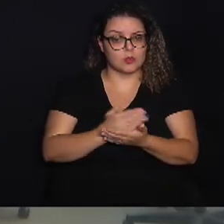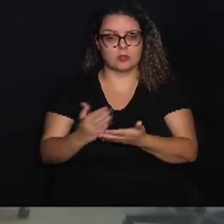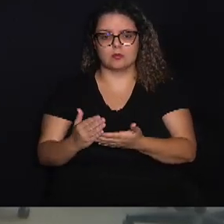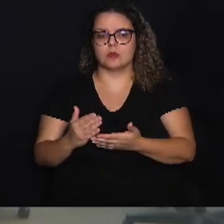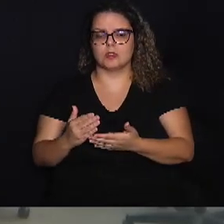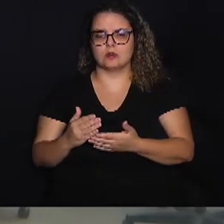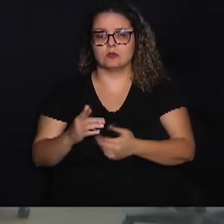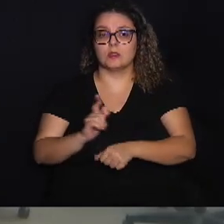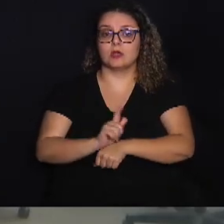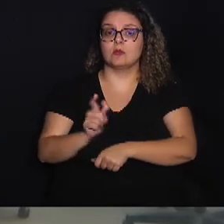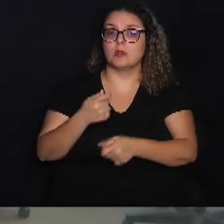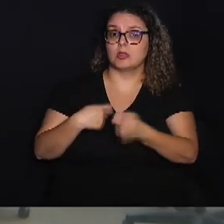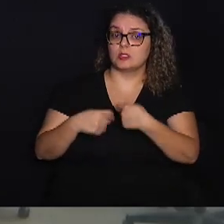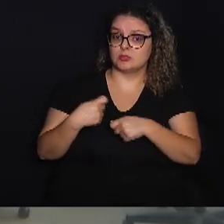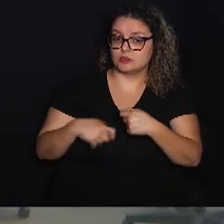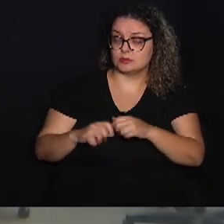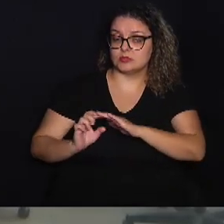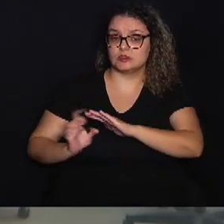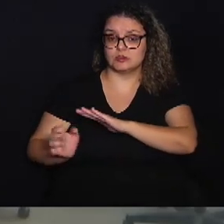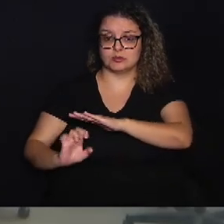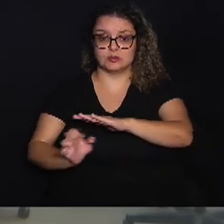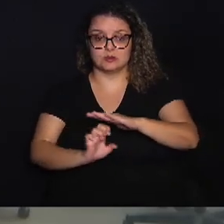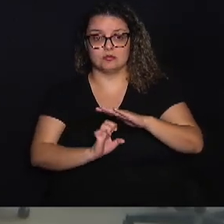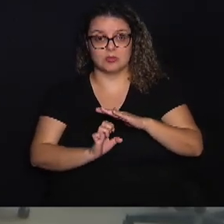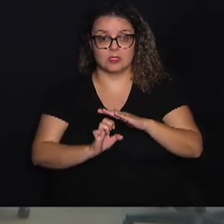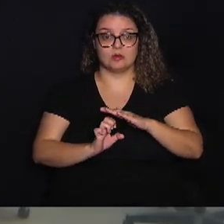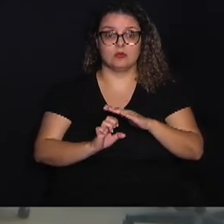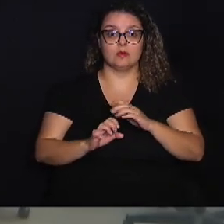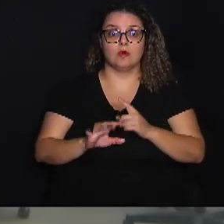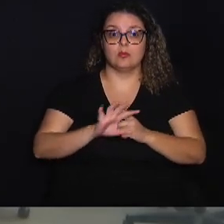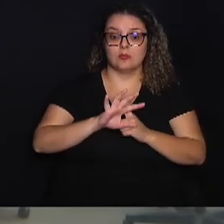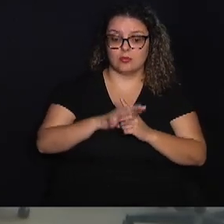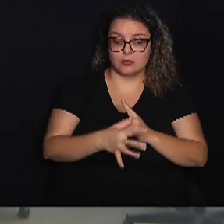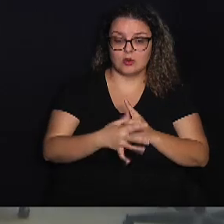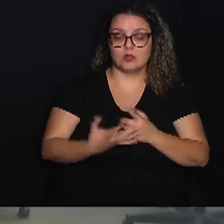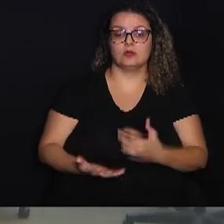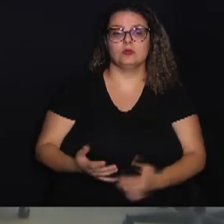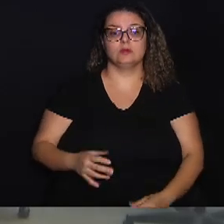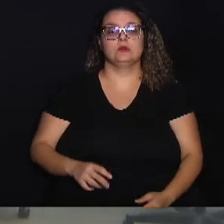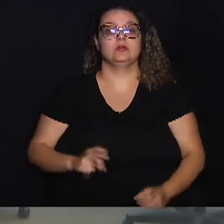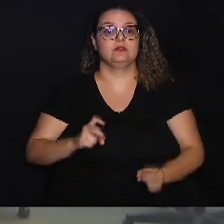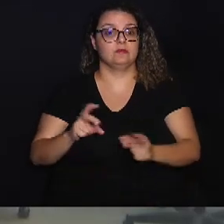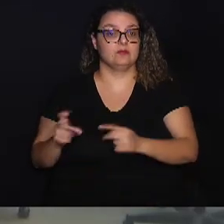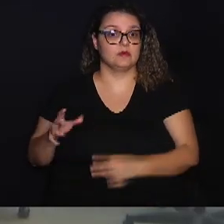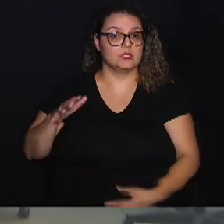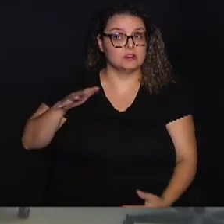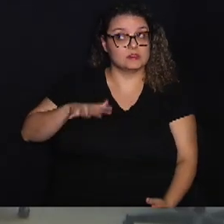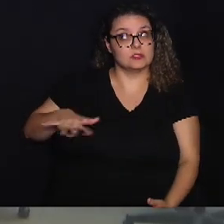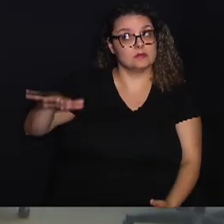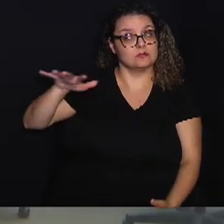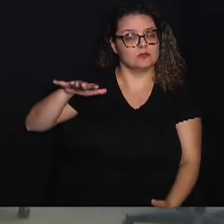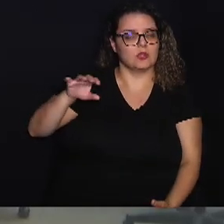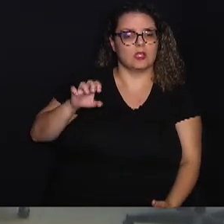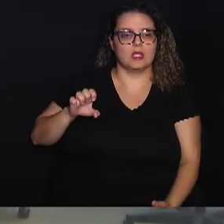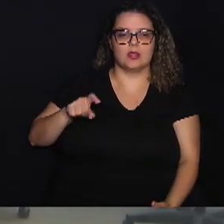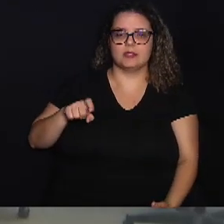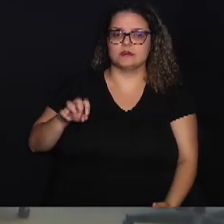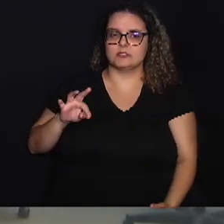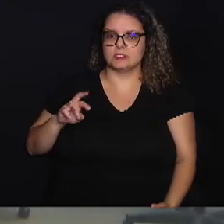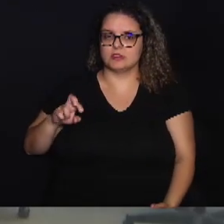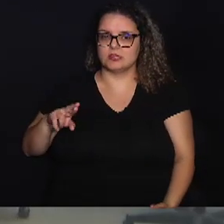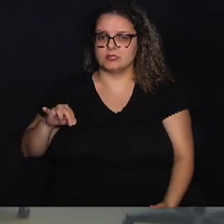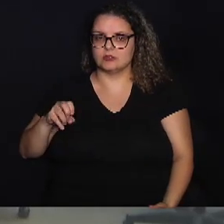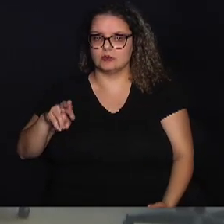graduação em administração de empresas com ênfase em Comércio Exterior desde então dedicou-se à área de